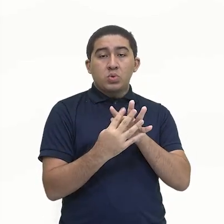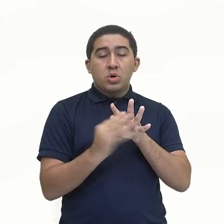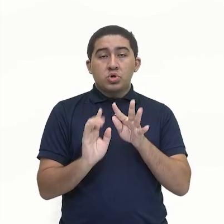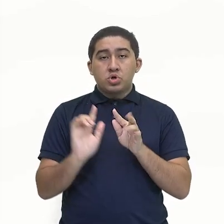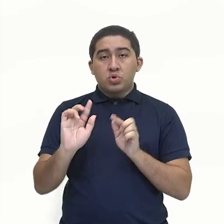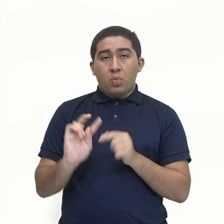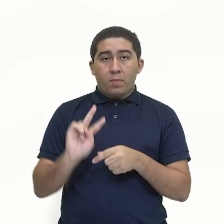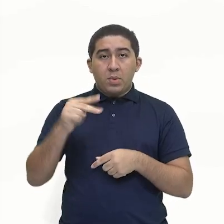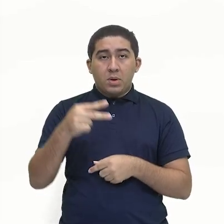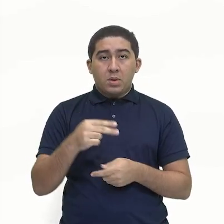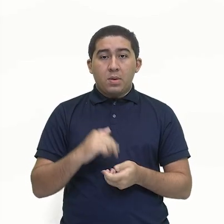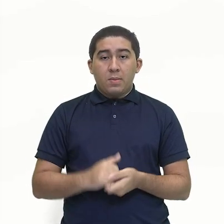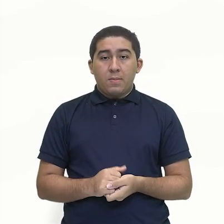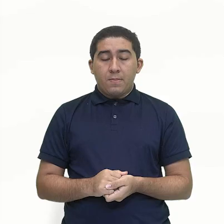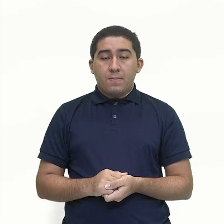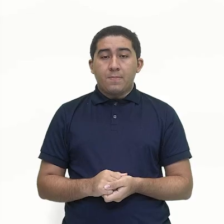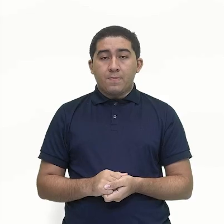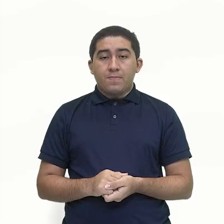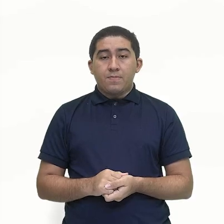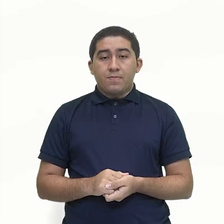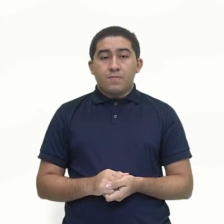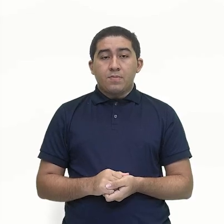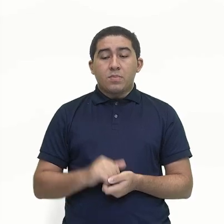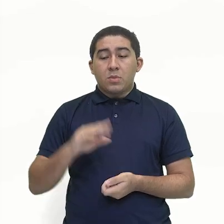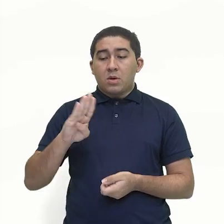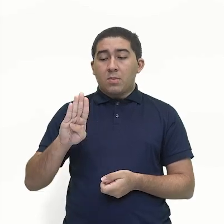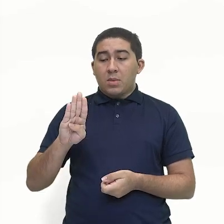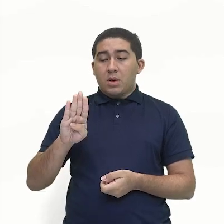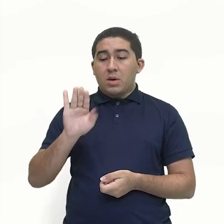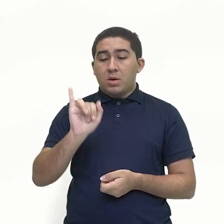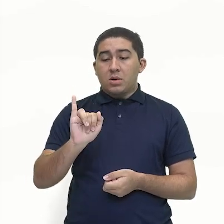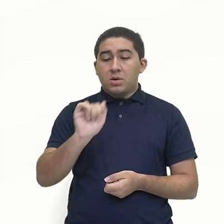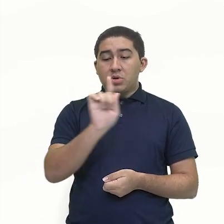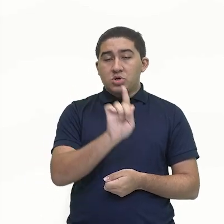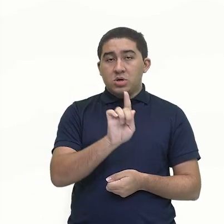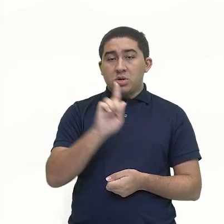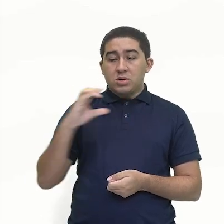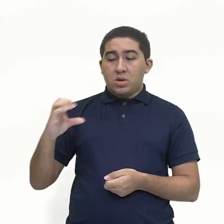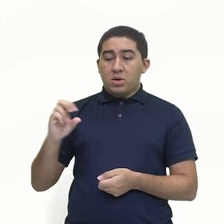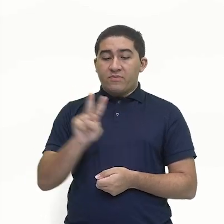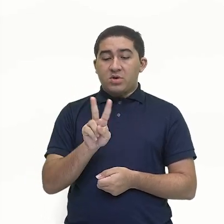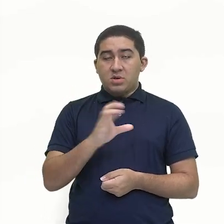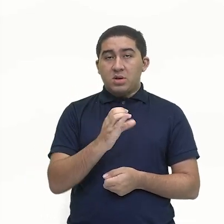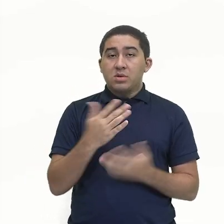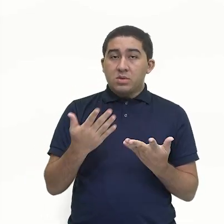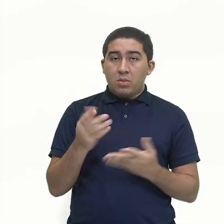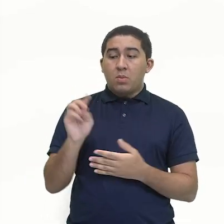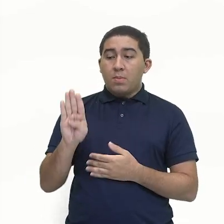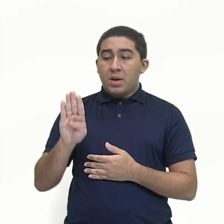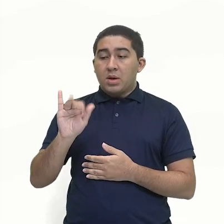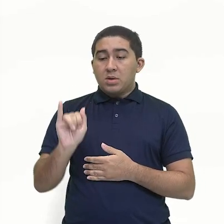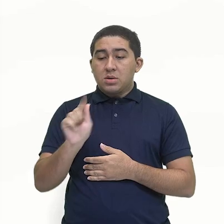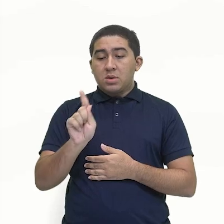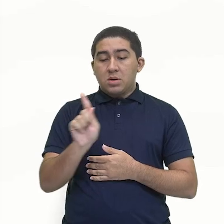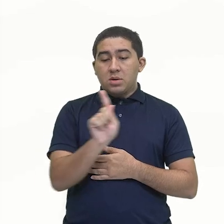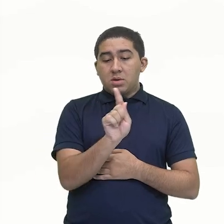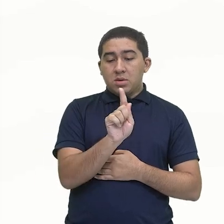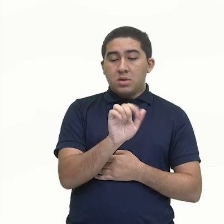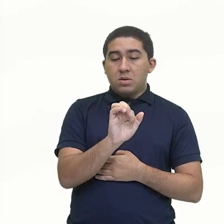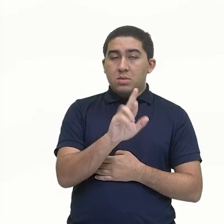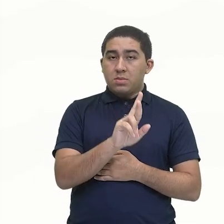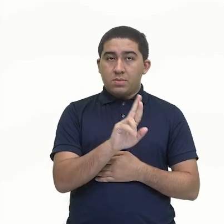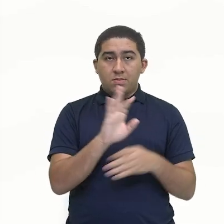aqui. Olha só, eu tenho consoante, vogal, consoante. Eu vou duplicar a última consoante antes de acrescentar ER, tá